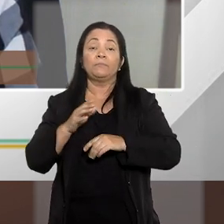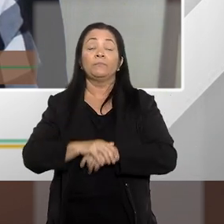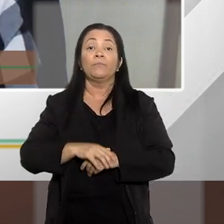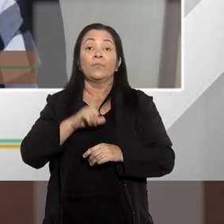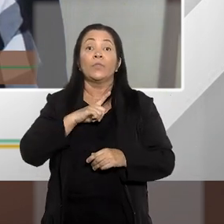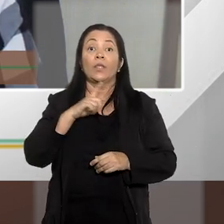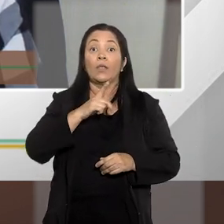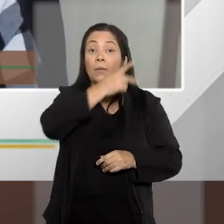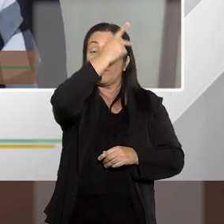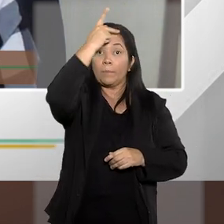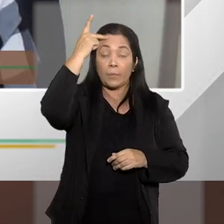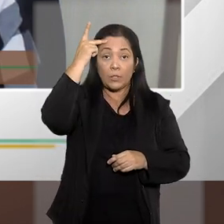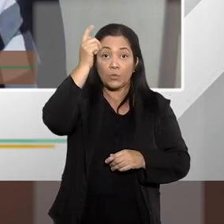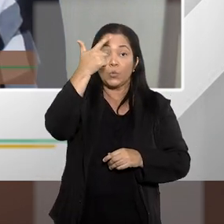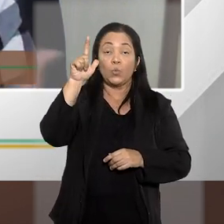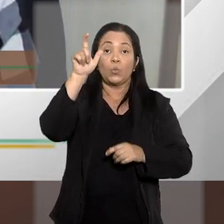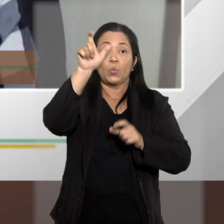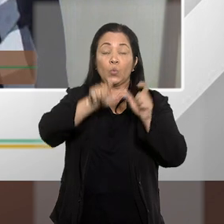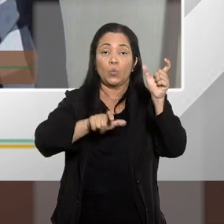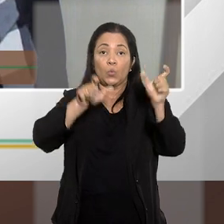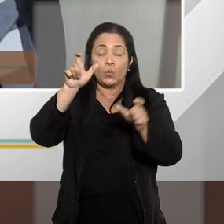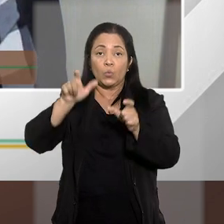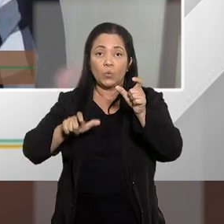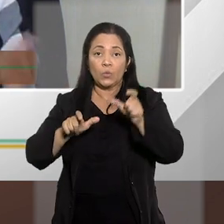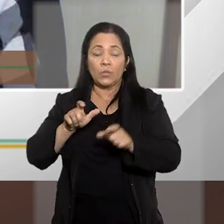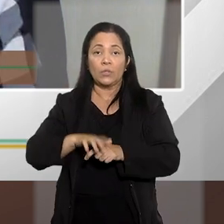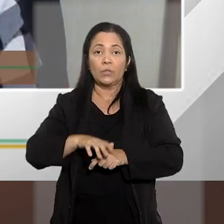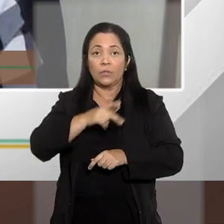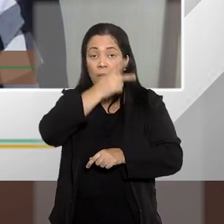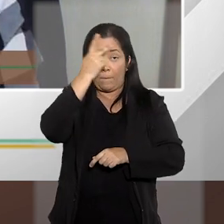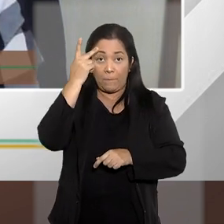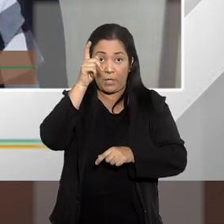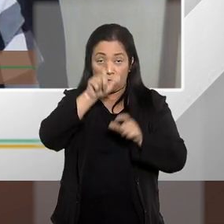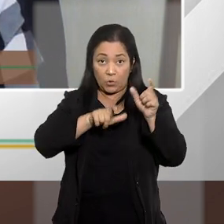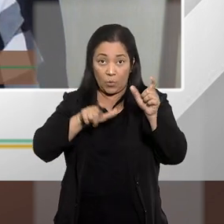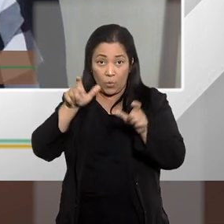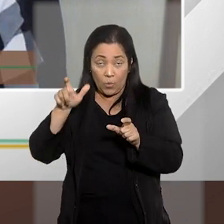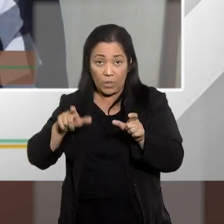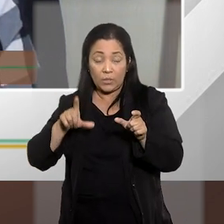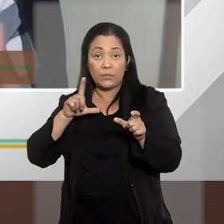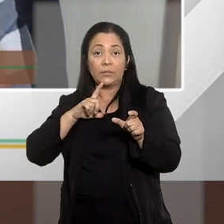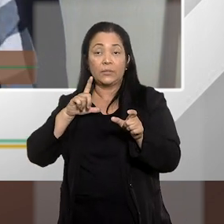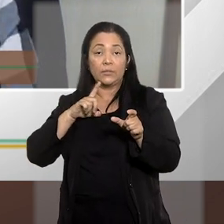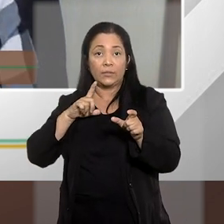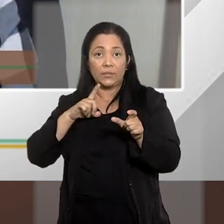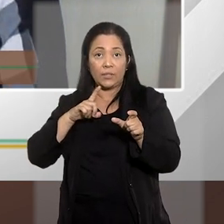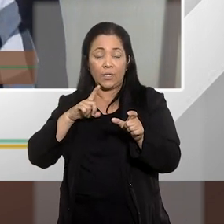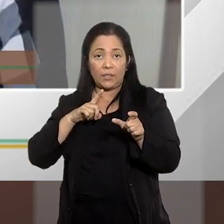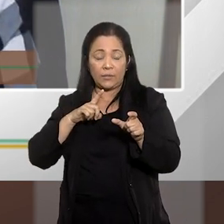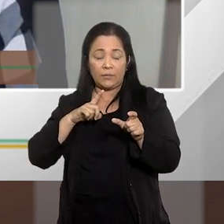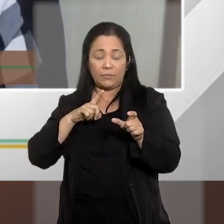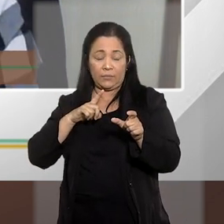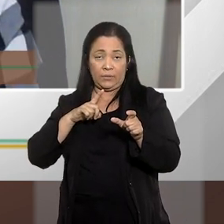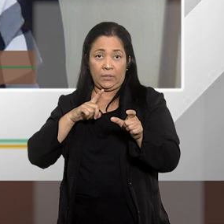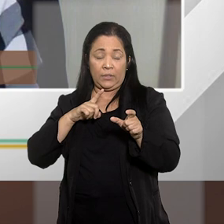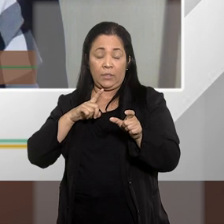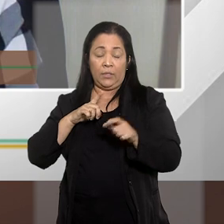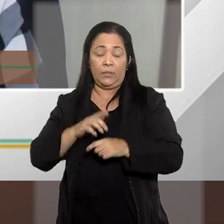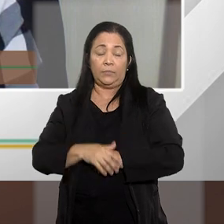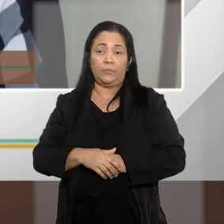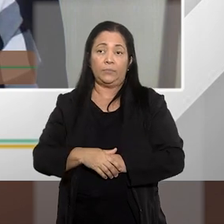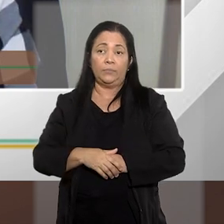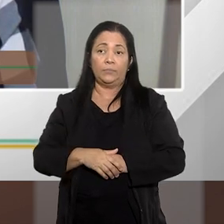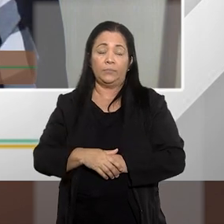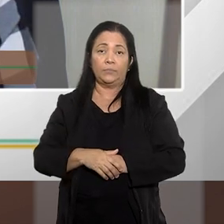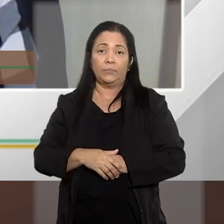pessoas queer, e aí você tem tanto pessoas queer quanto a teoria queer, né? Não necessariamente